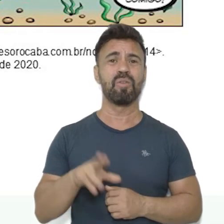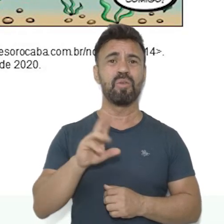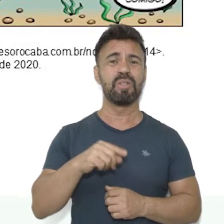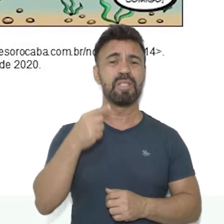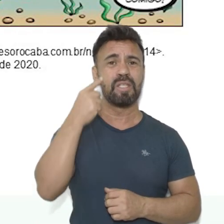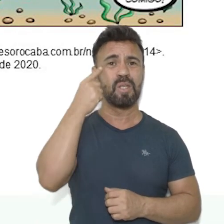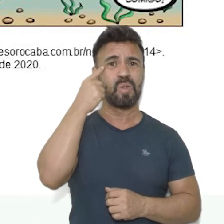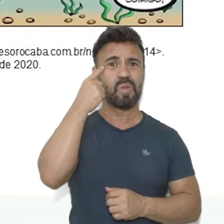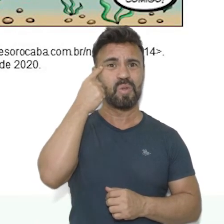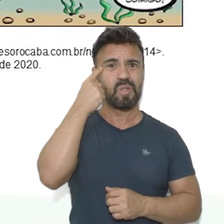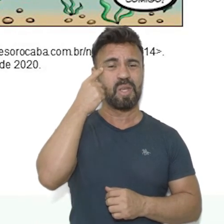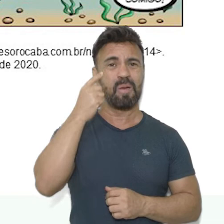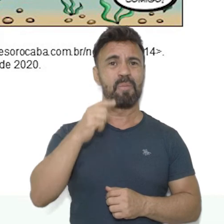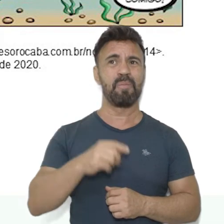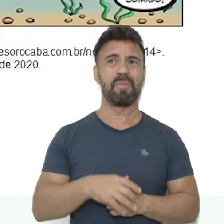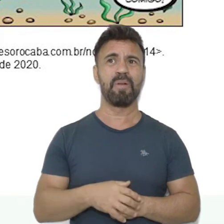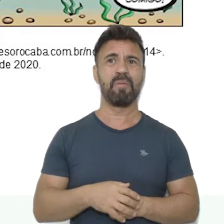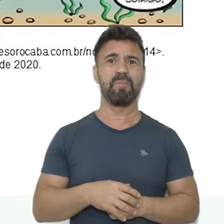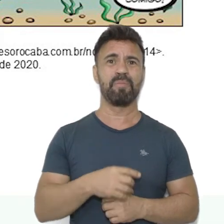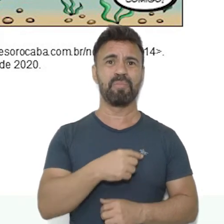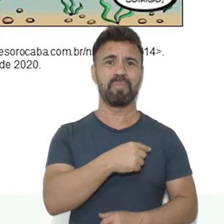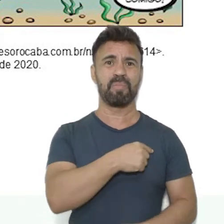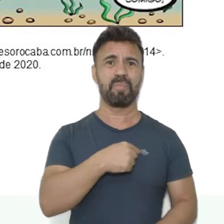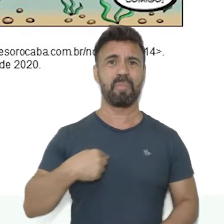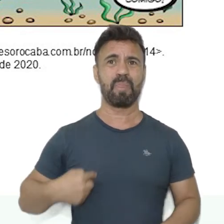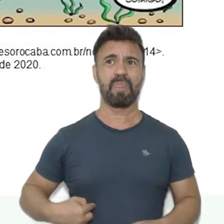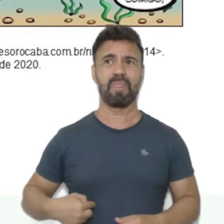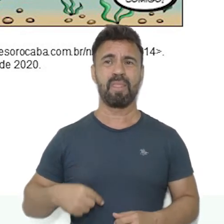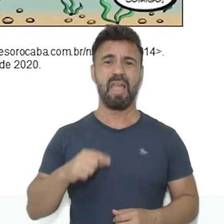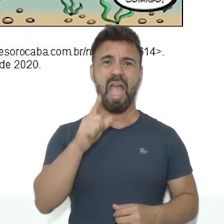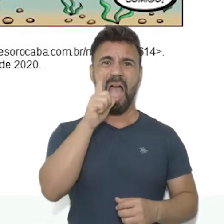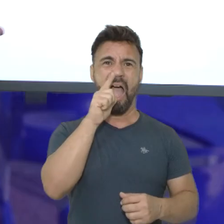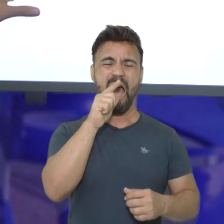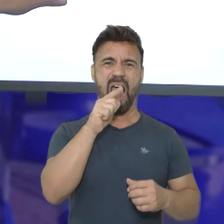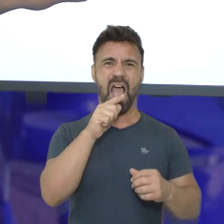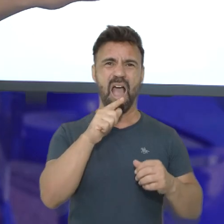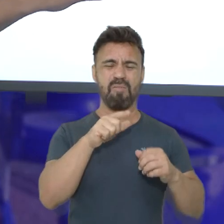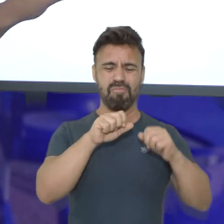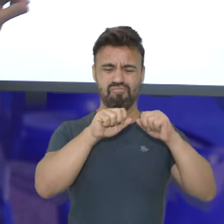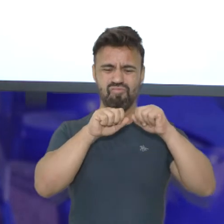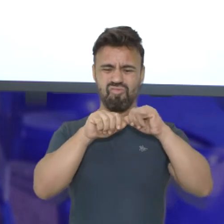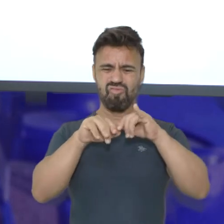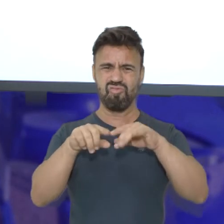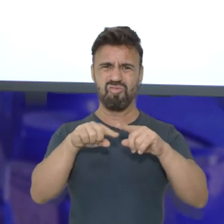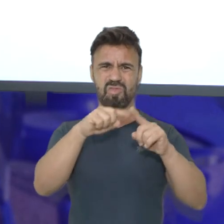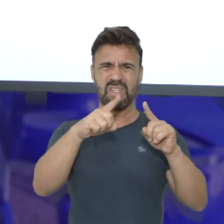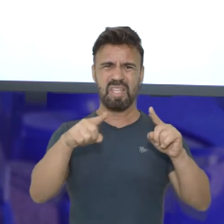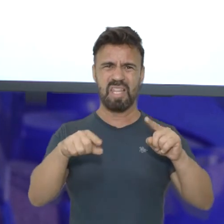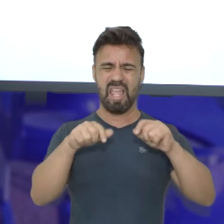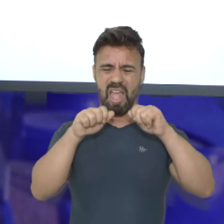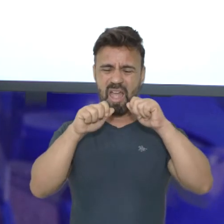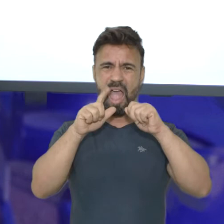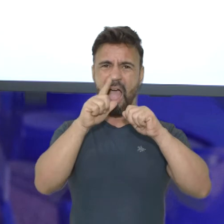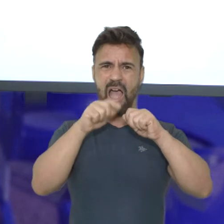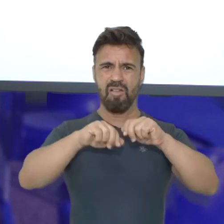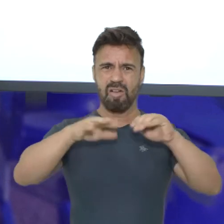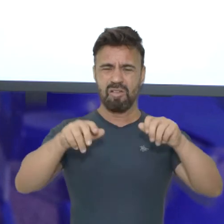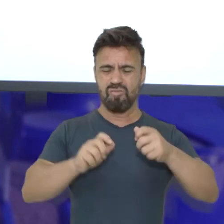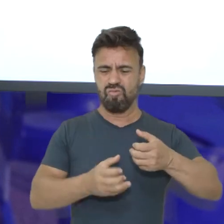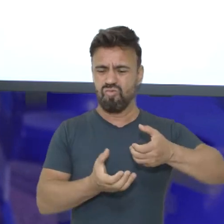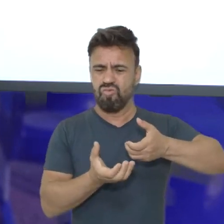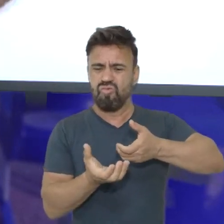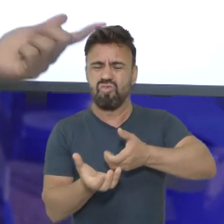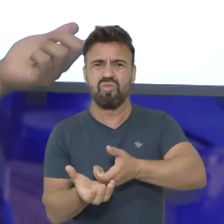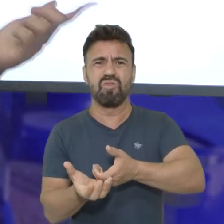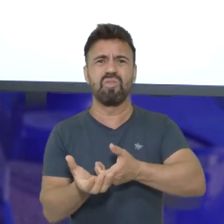japonesa despeja água radioativa no mar. Então, enquanto os peixinhos aqui estão pensando que é o momento